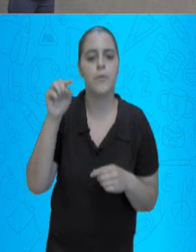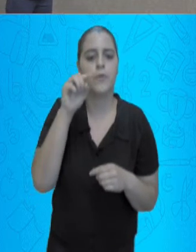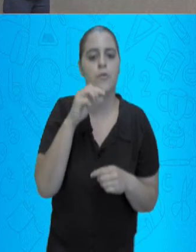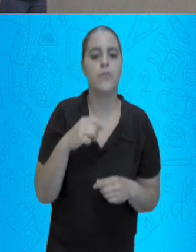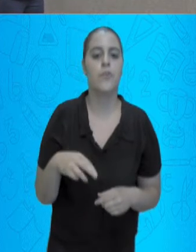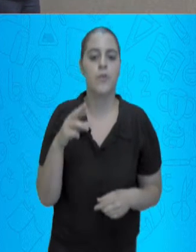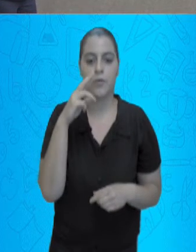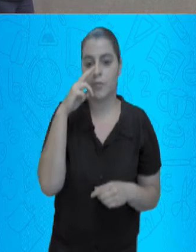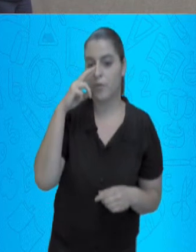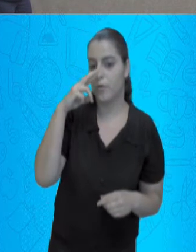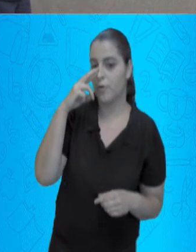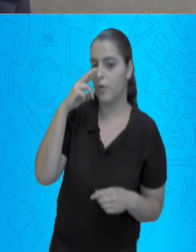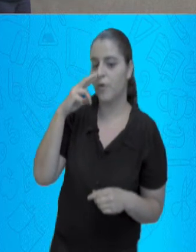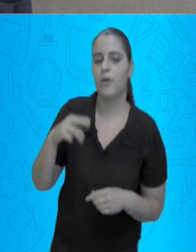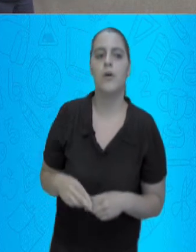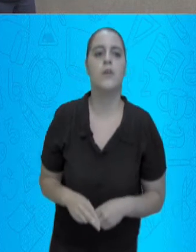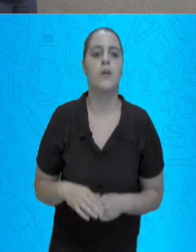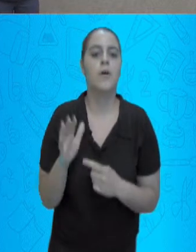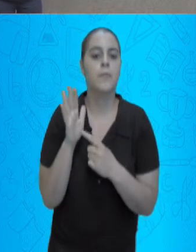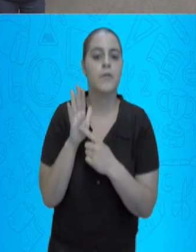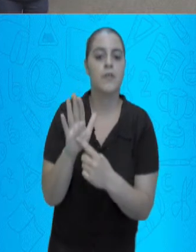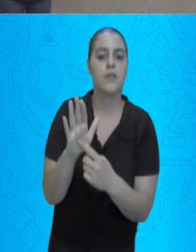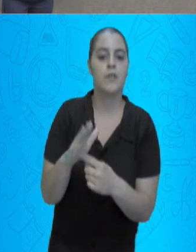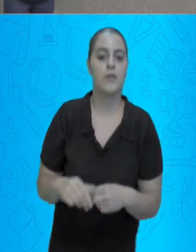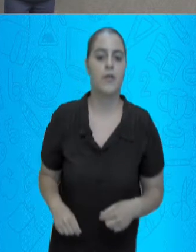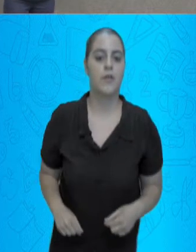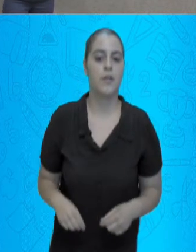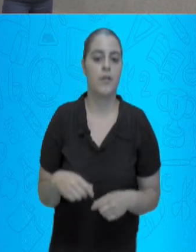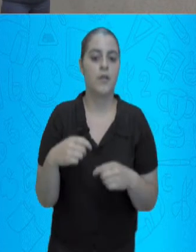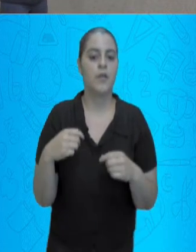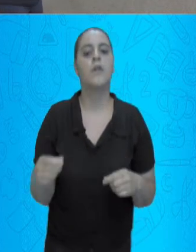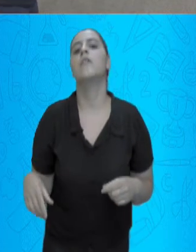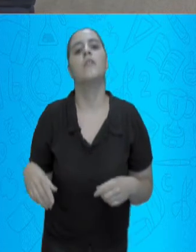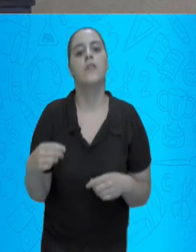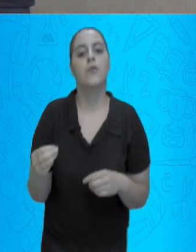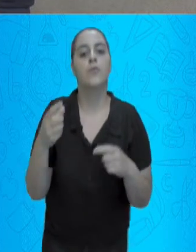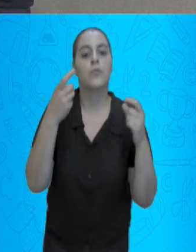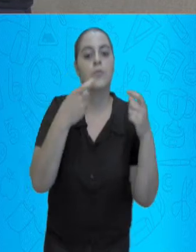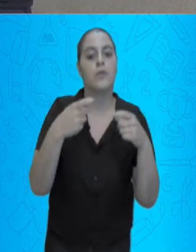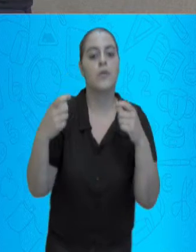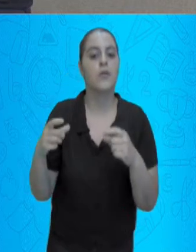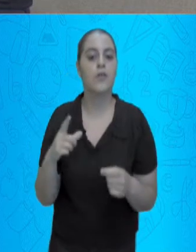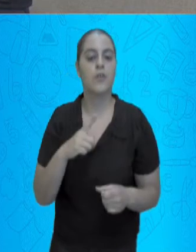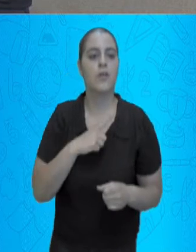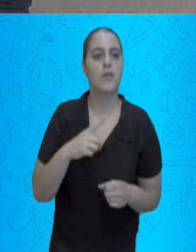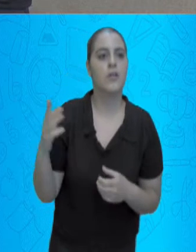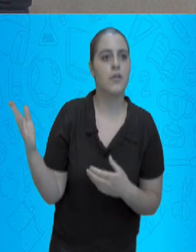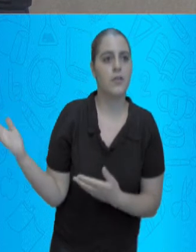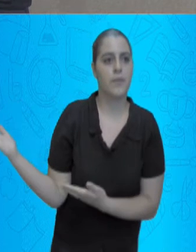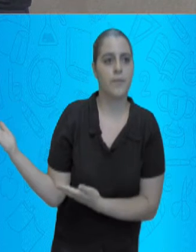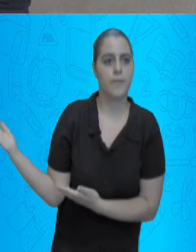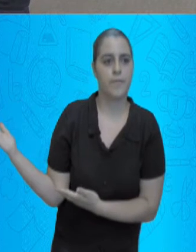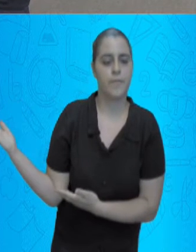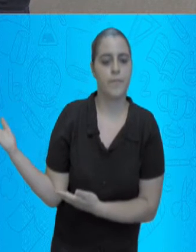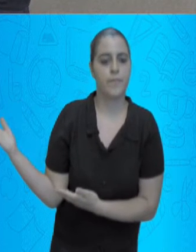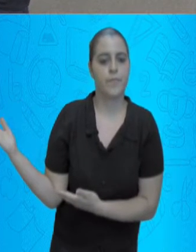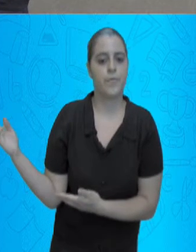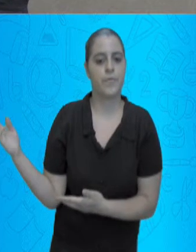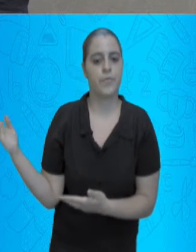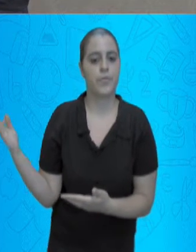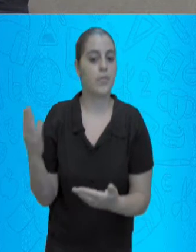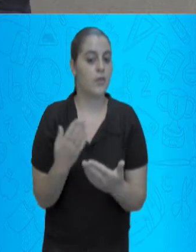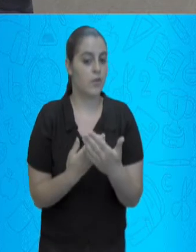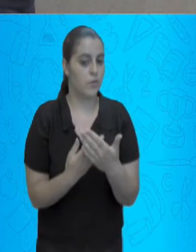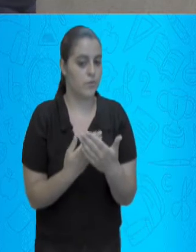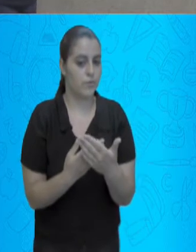de rosa, sinaliza a presença de sítio paleontológico. Então, aqui